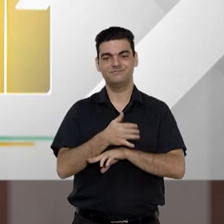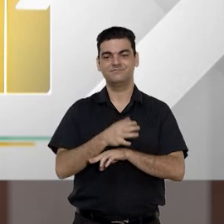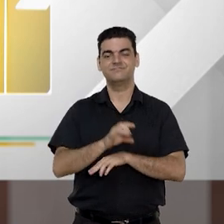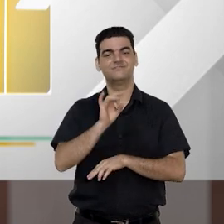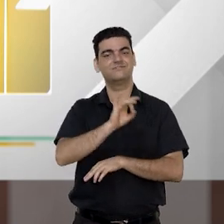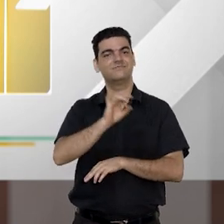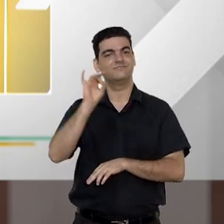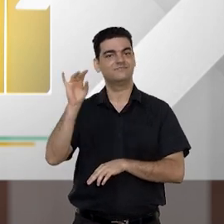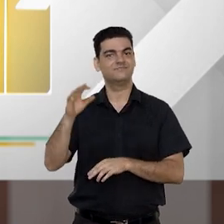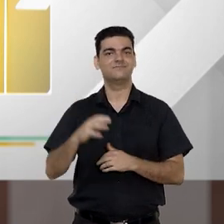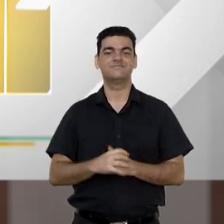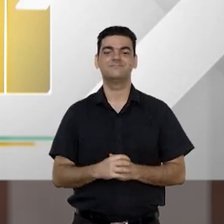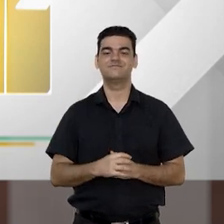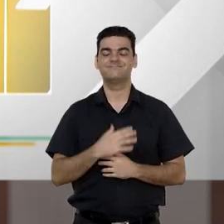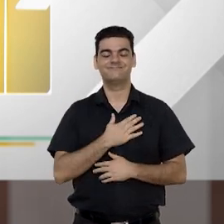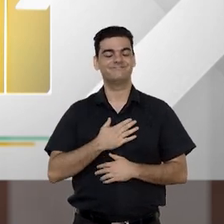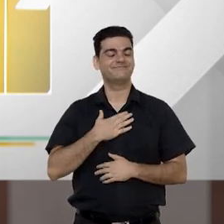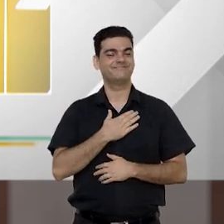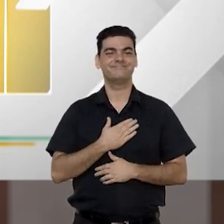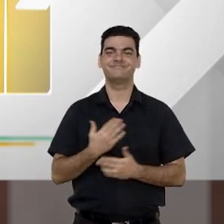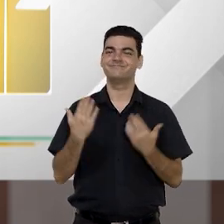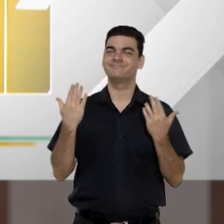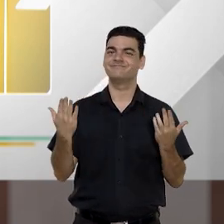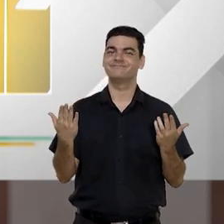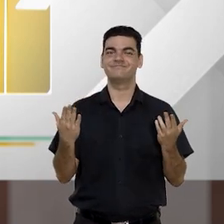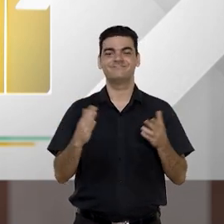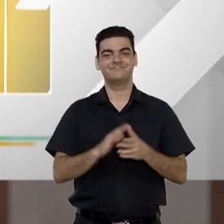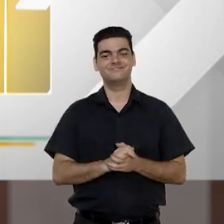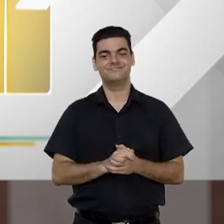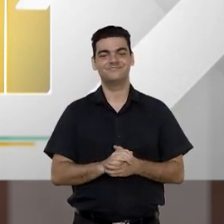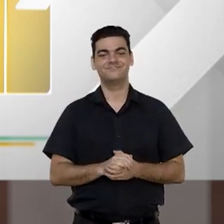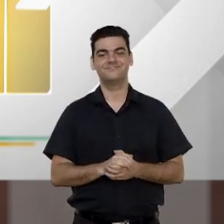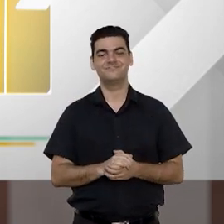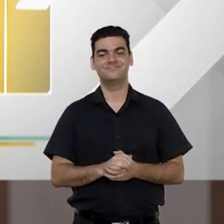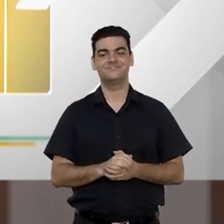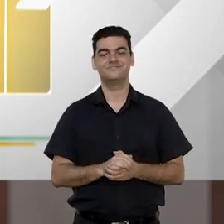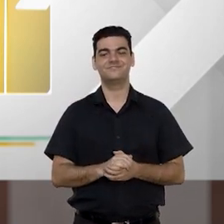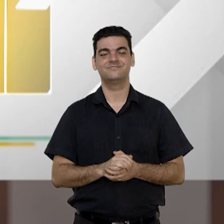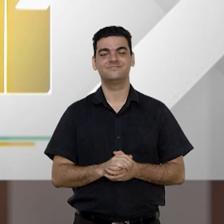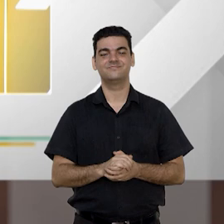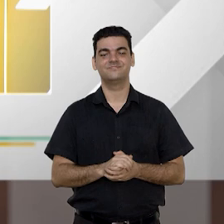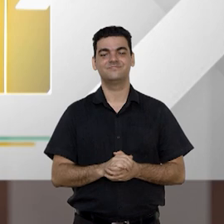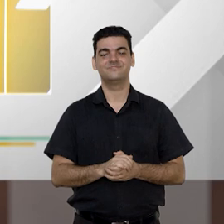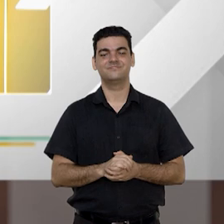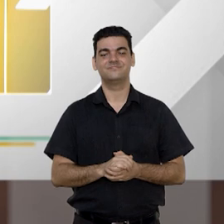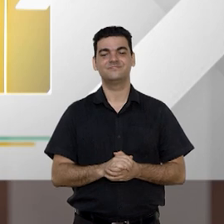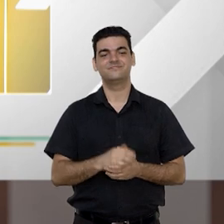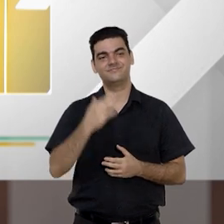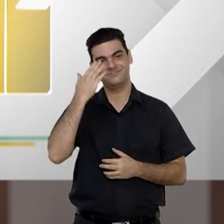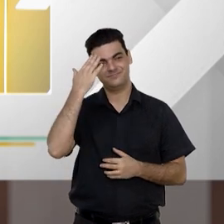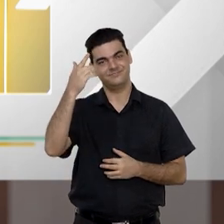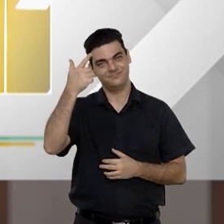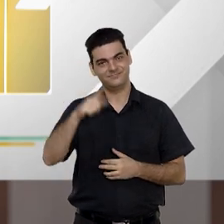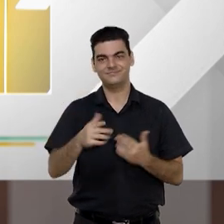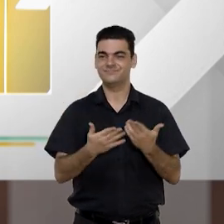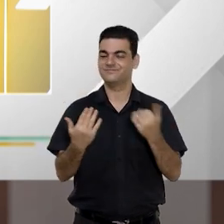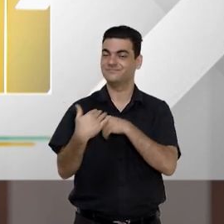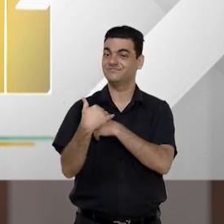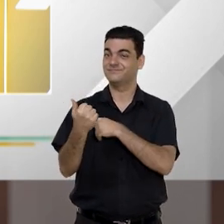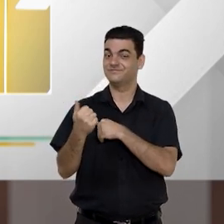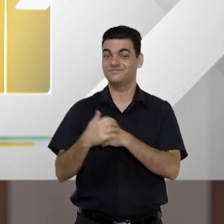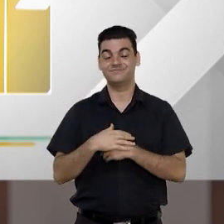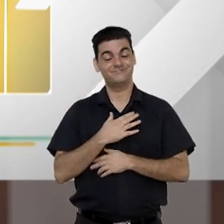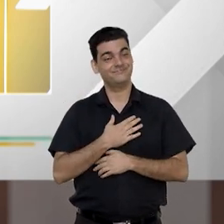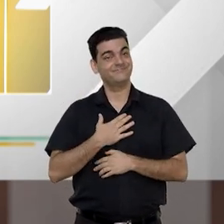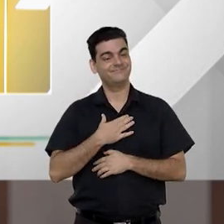também agradeço a participação do doutor Rodolfo Hartmann. Grande satisfação também tê-lo aqui conosco, doutor Rodolfo. Muito